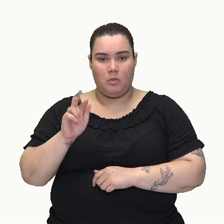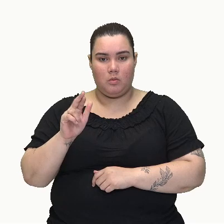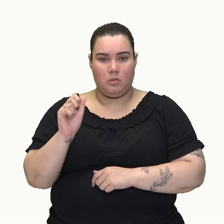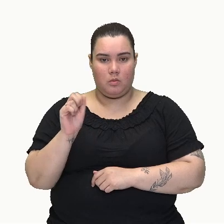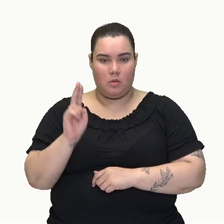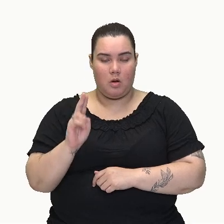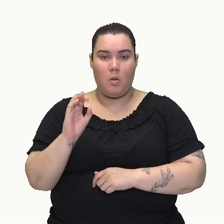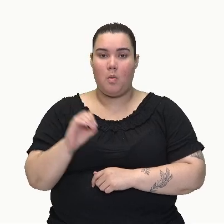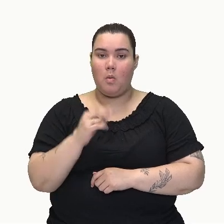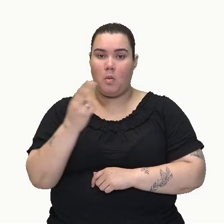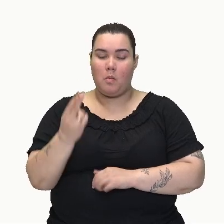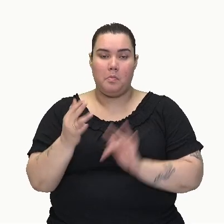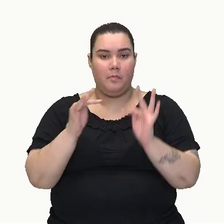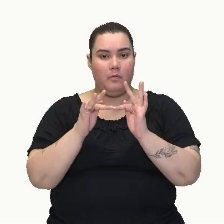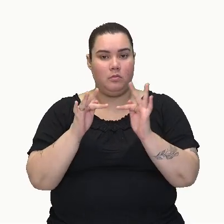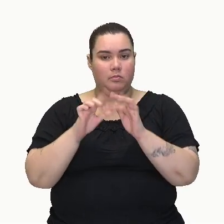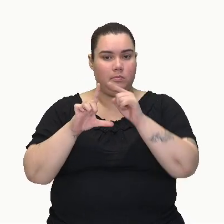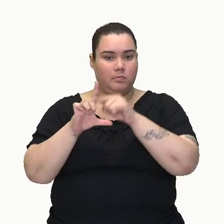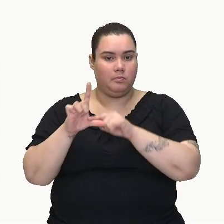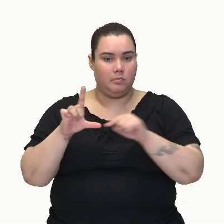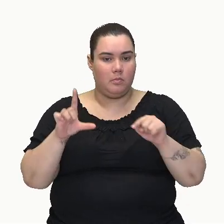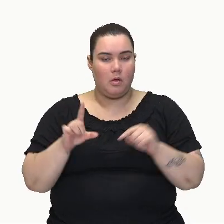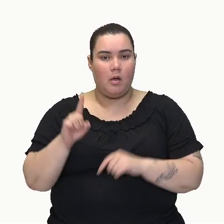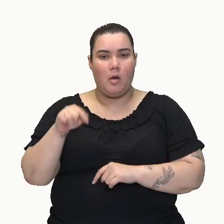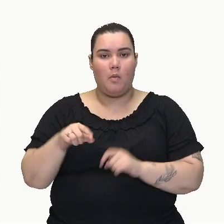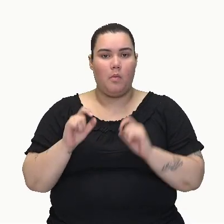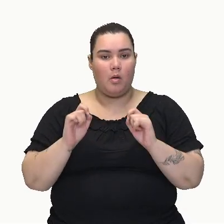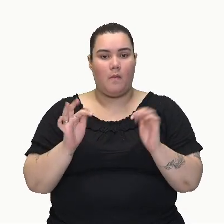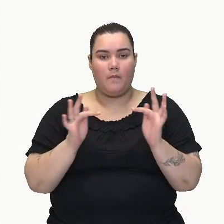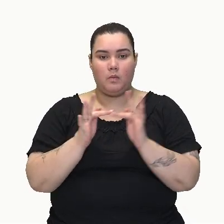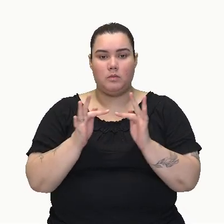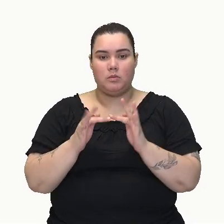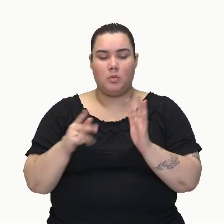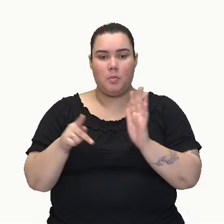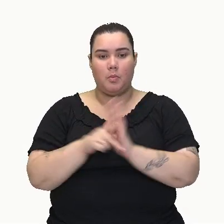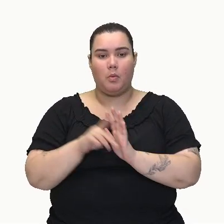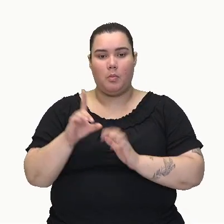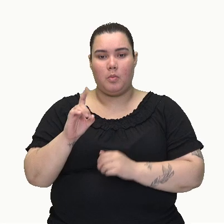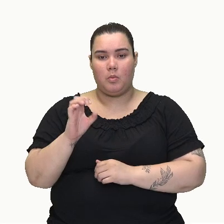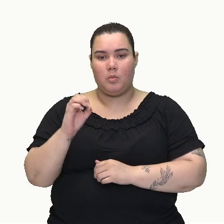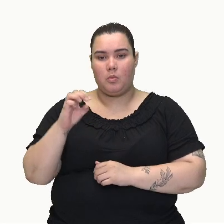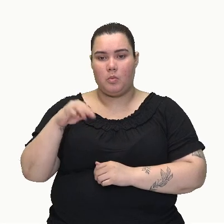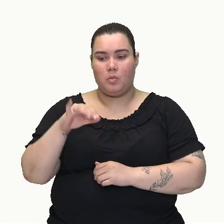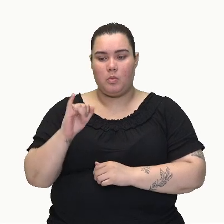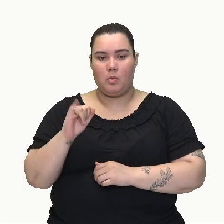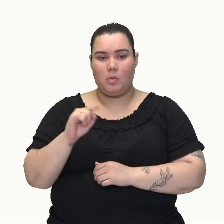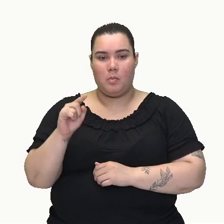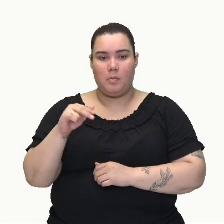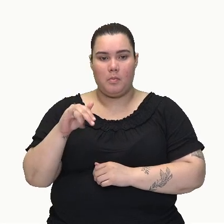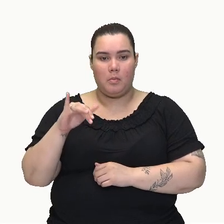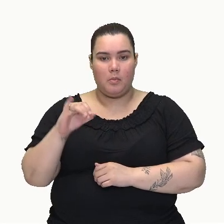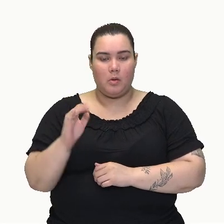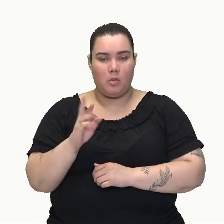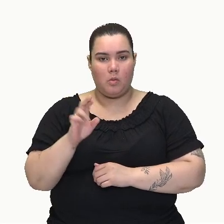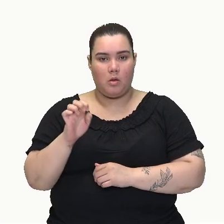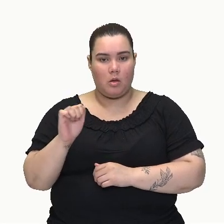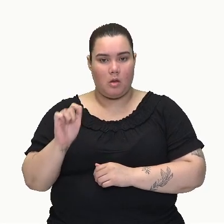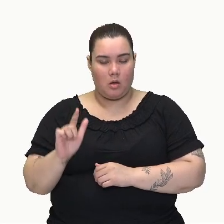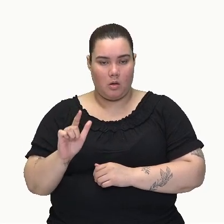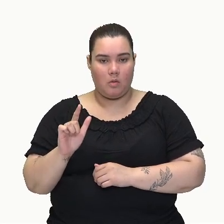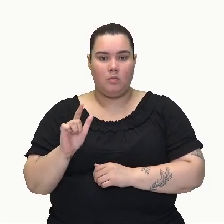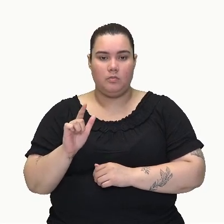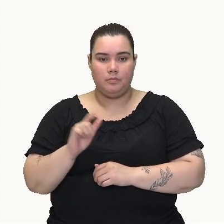ou função quadrática, é uma função de domínio real, ou seja, é uma função que está